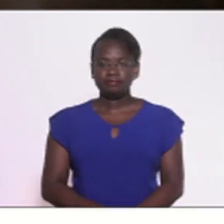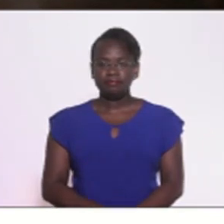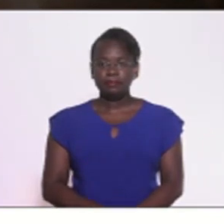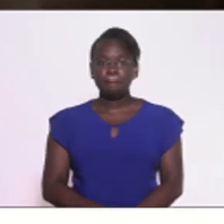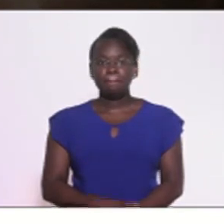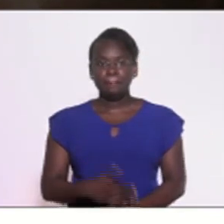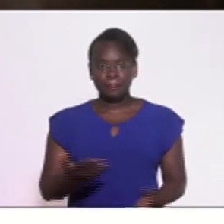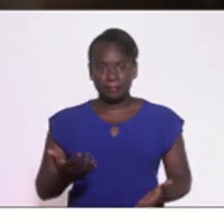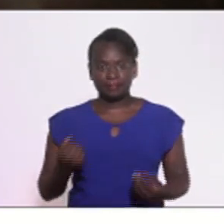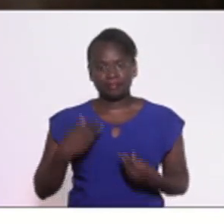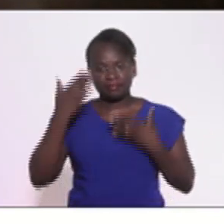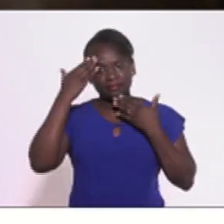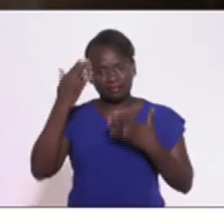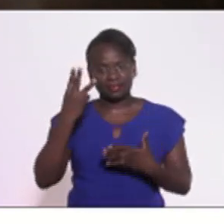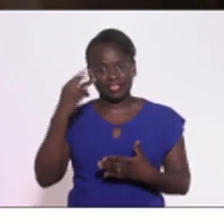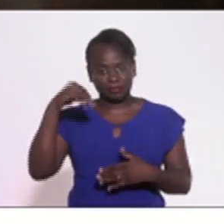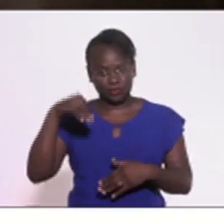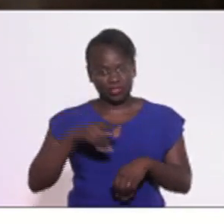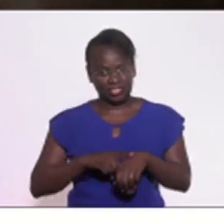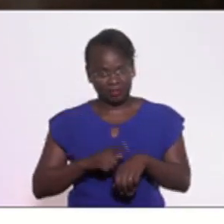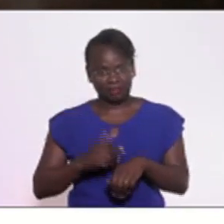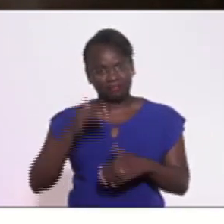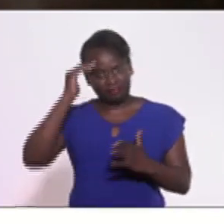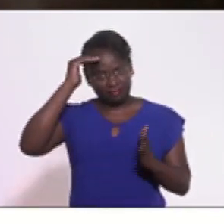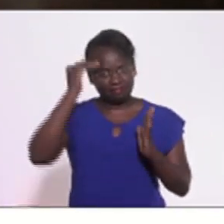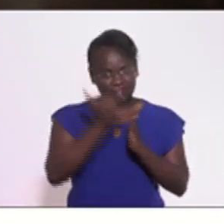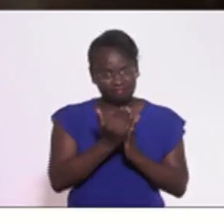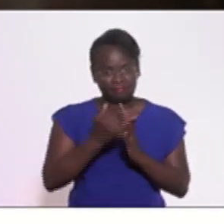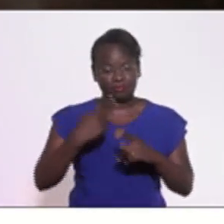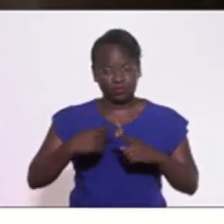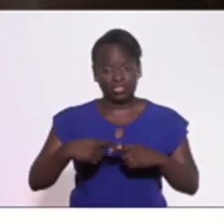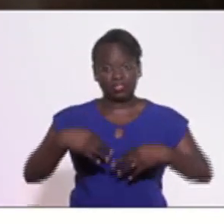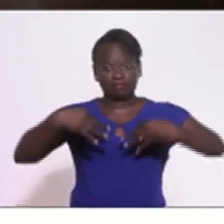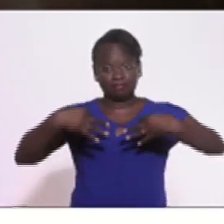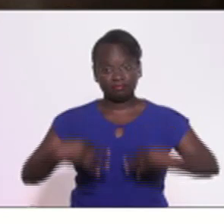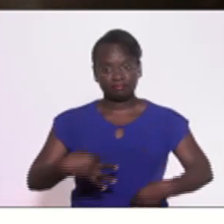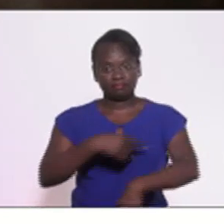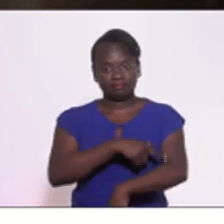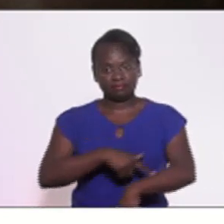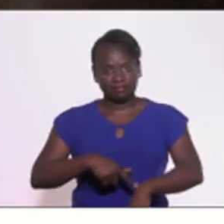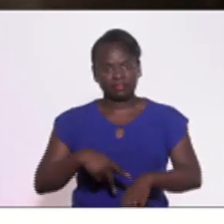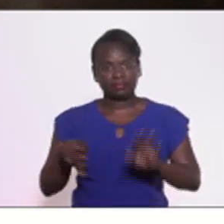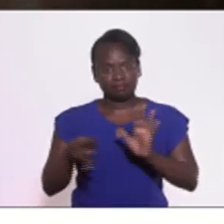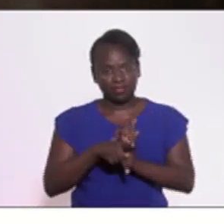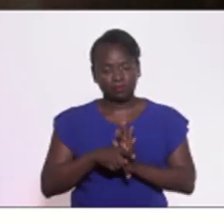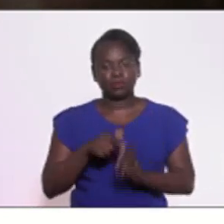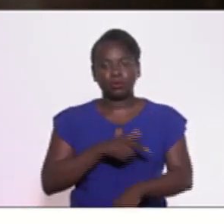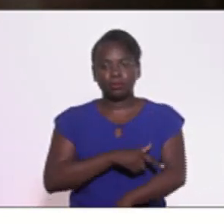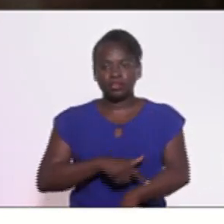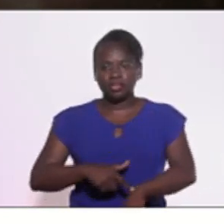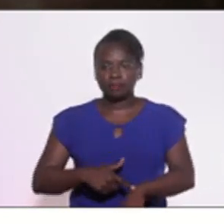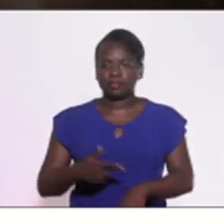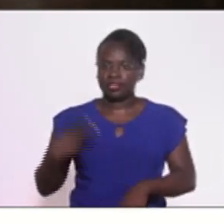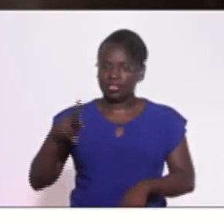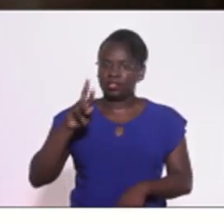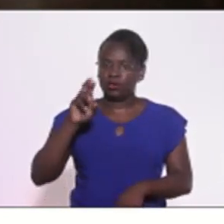eu vou obedecer aos 3 minutos, porque a disciplina faz parte, inclusive, do comportamento do